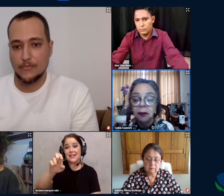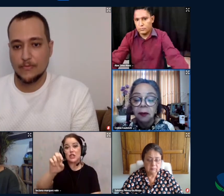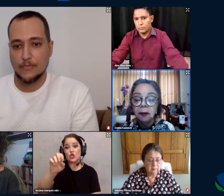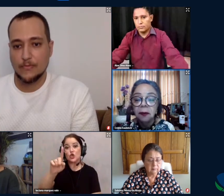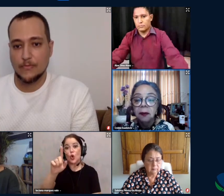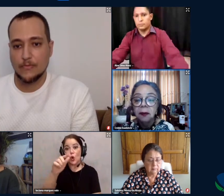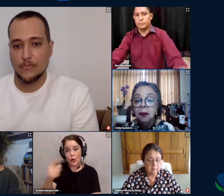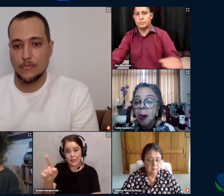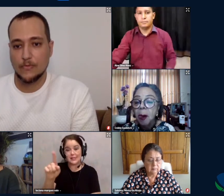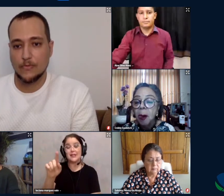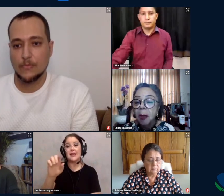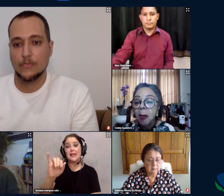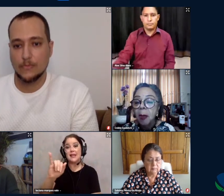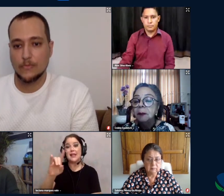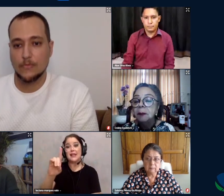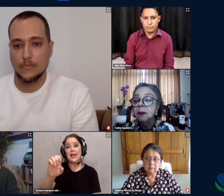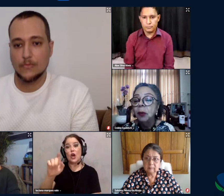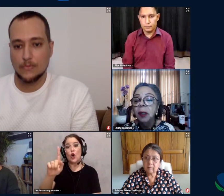influenciaram